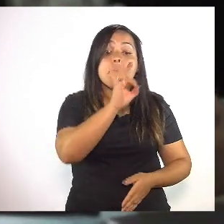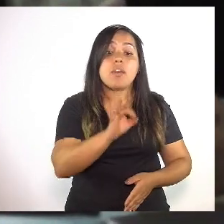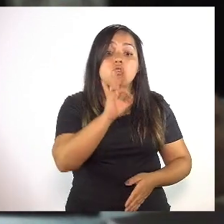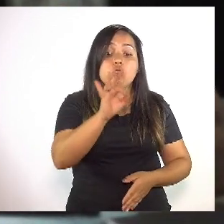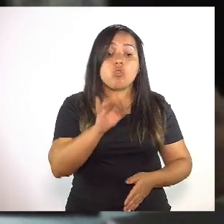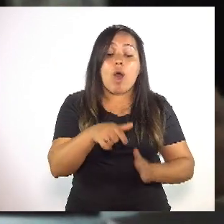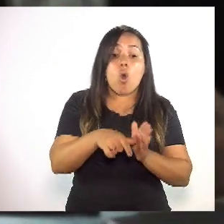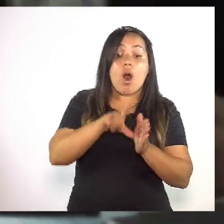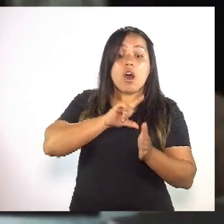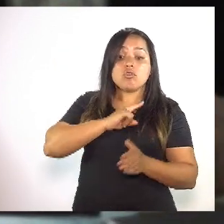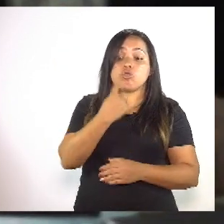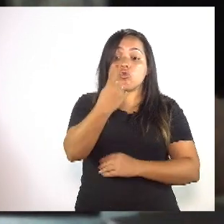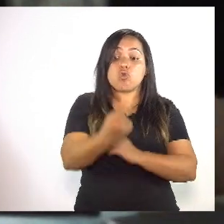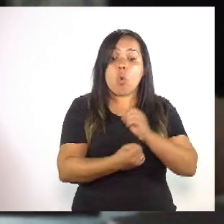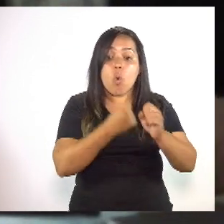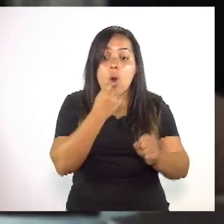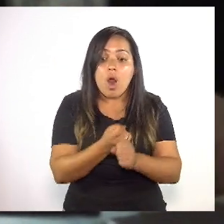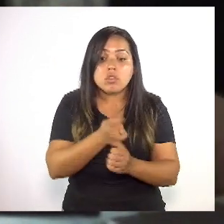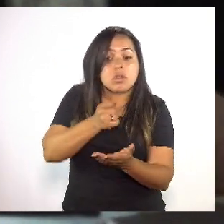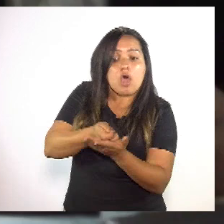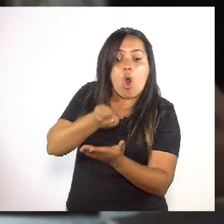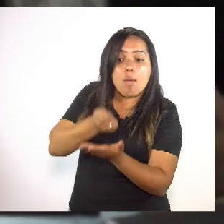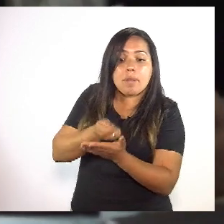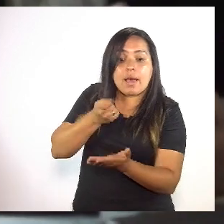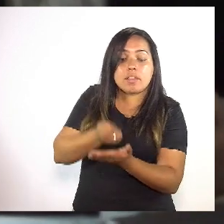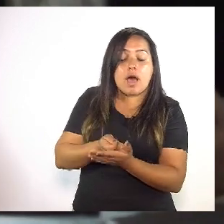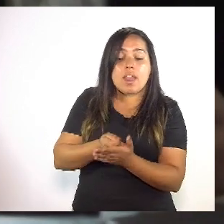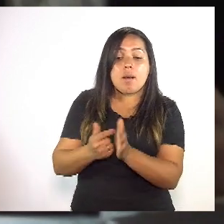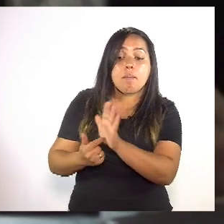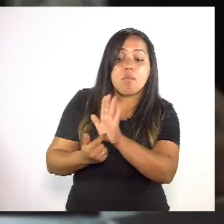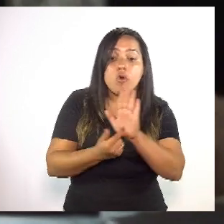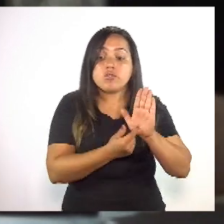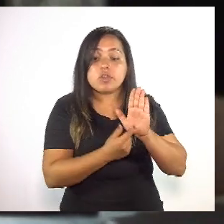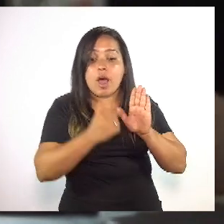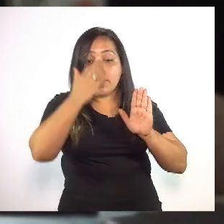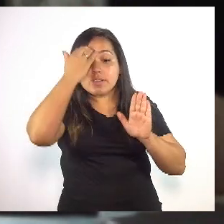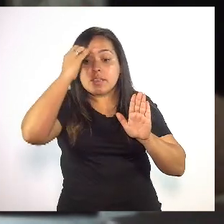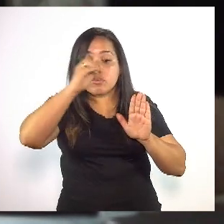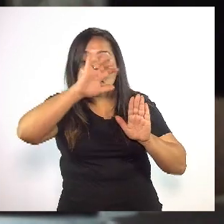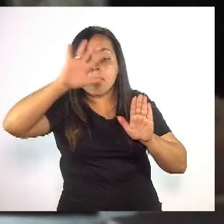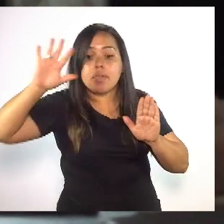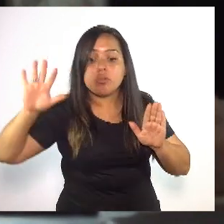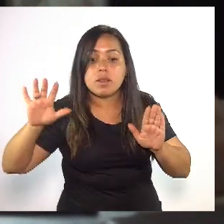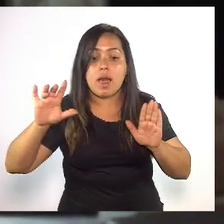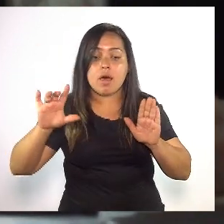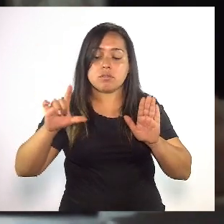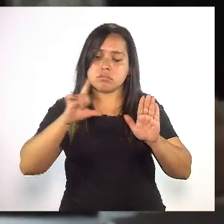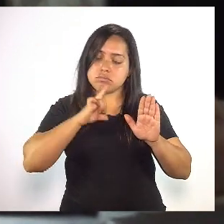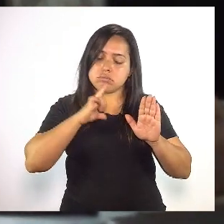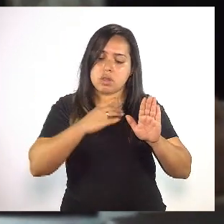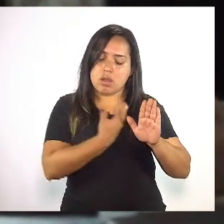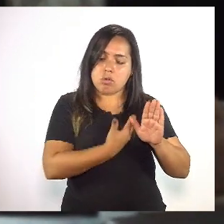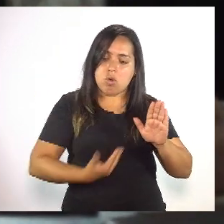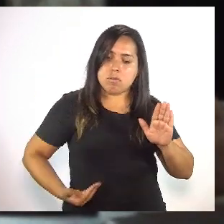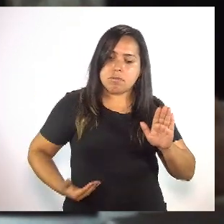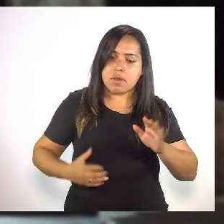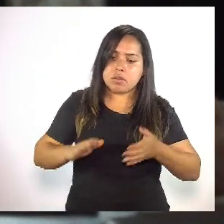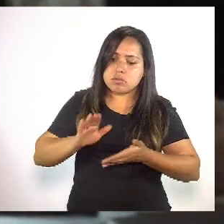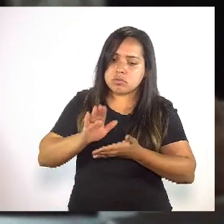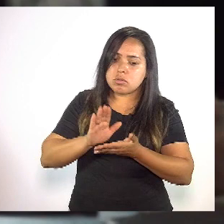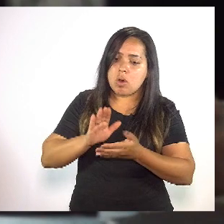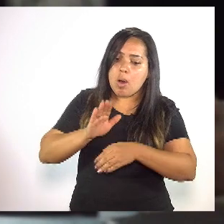um ano antes da obrigatoriedade, a fim de demonstrar o entendimento que o Executivo tem de mãos dadas com